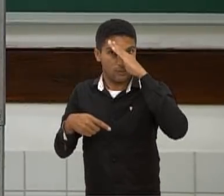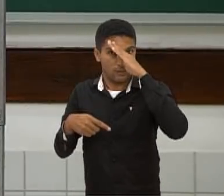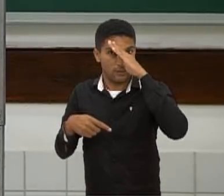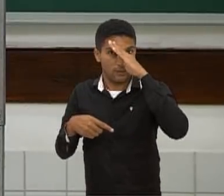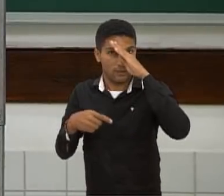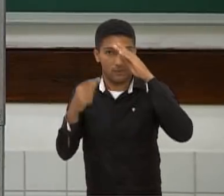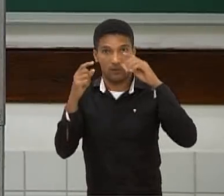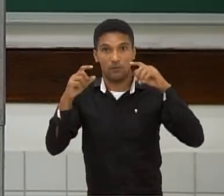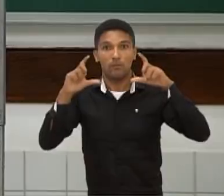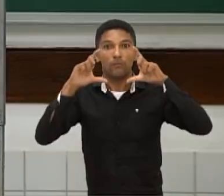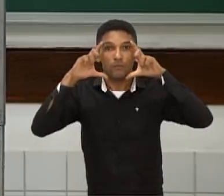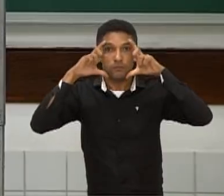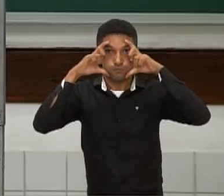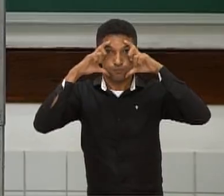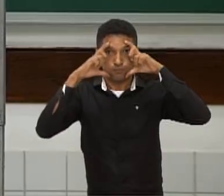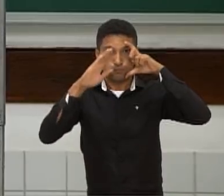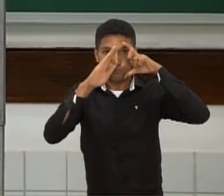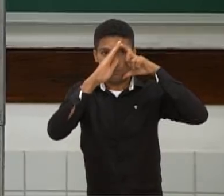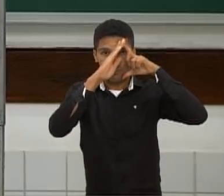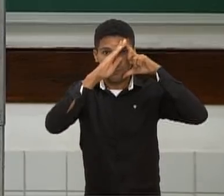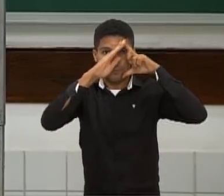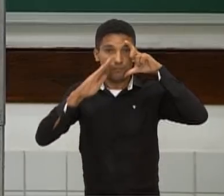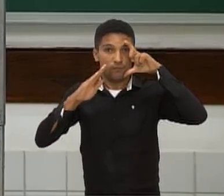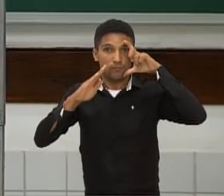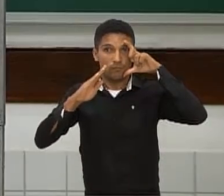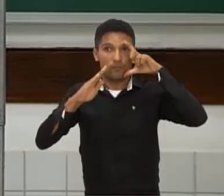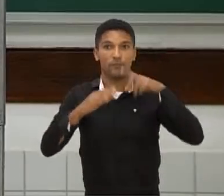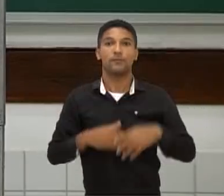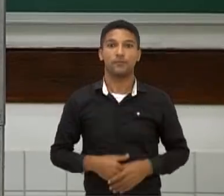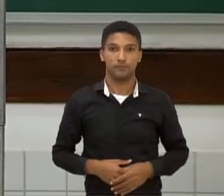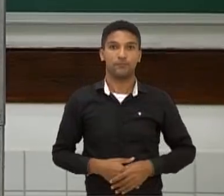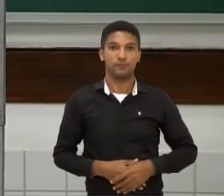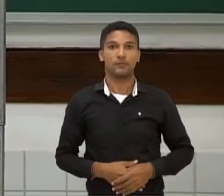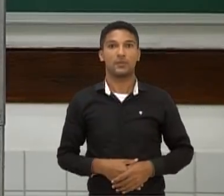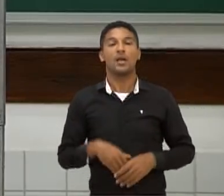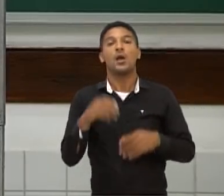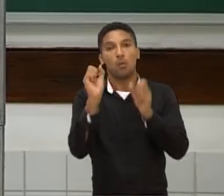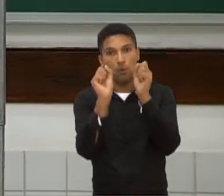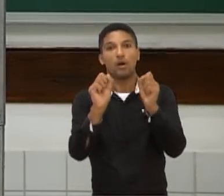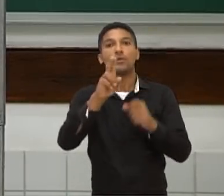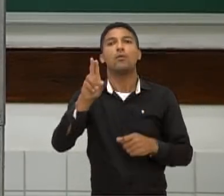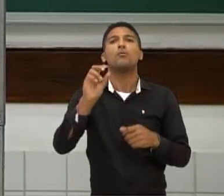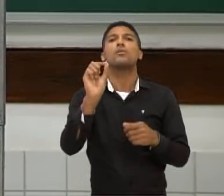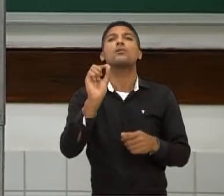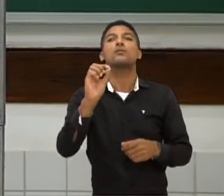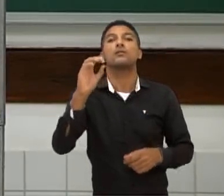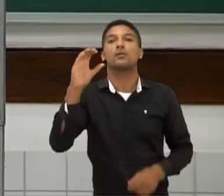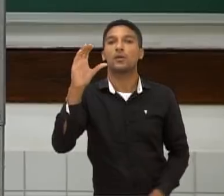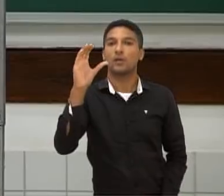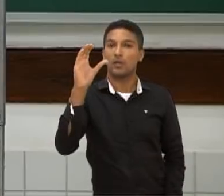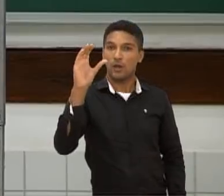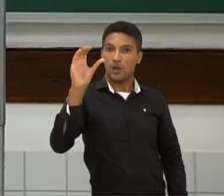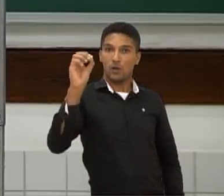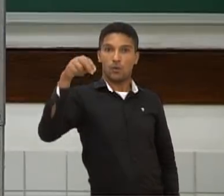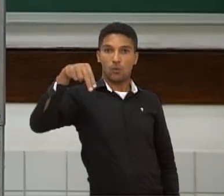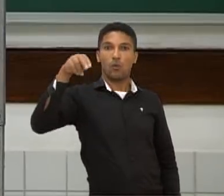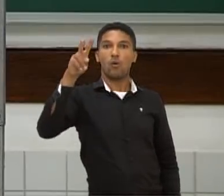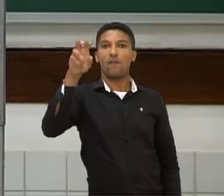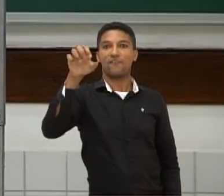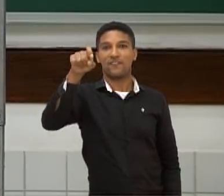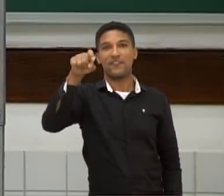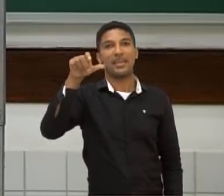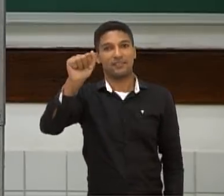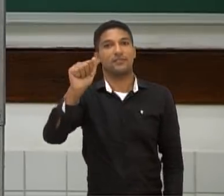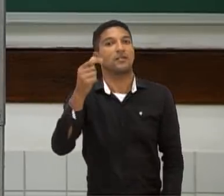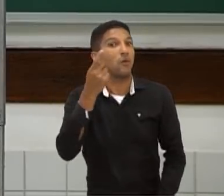côncavos ou não convexos, tá bom? Porque nós temos as que são convexas, nós já vamos observar isso nelas, tá bom? Vamos com calma e